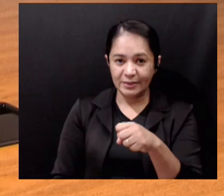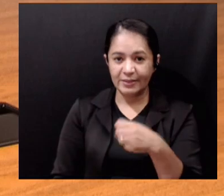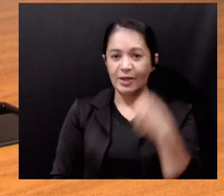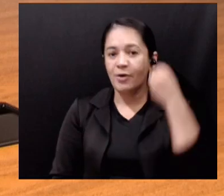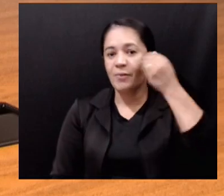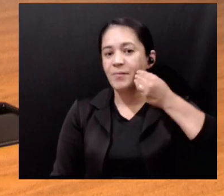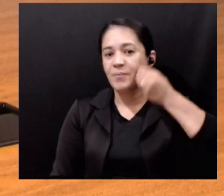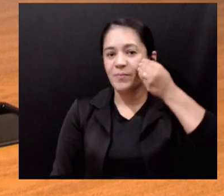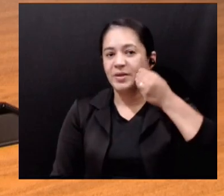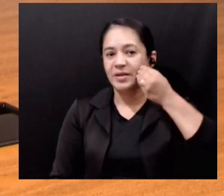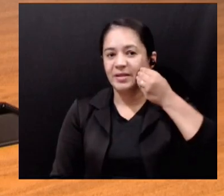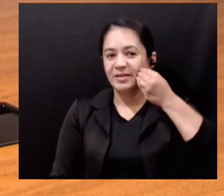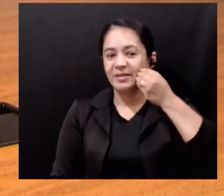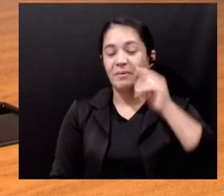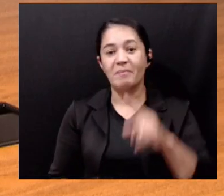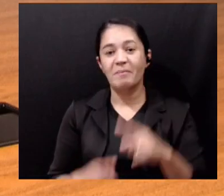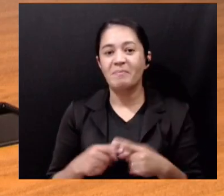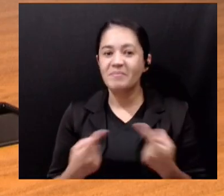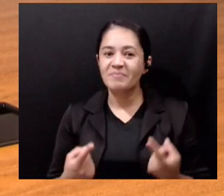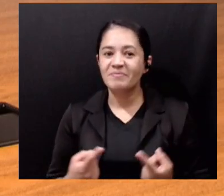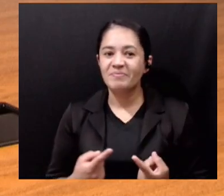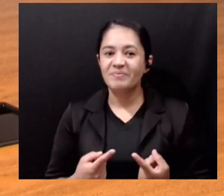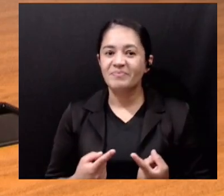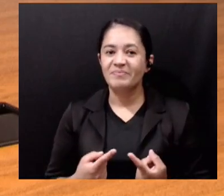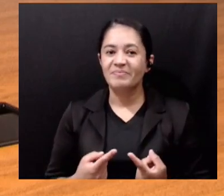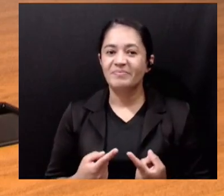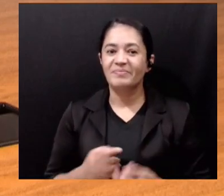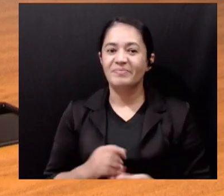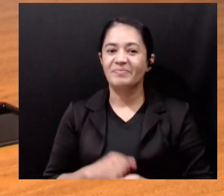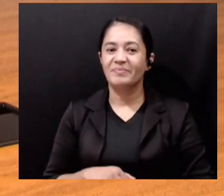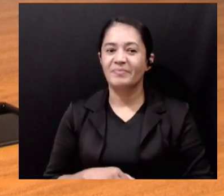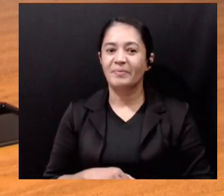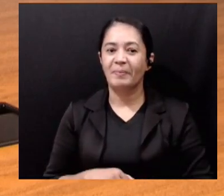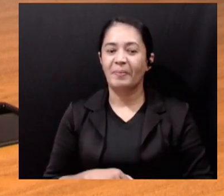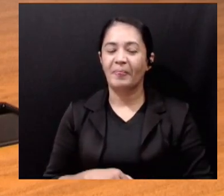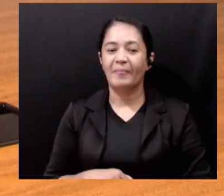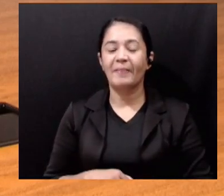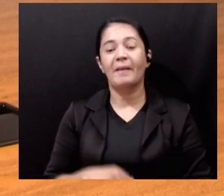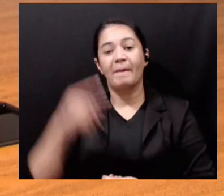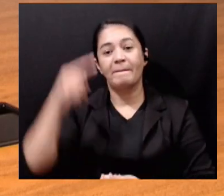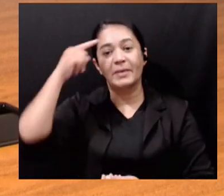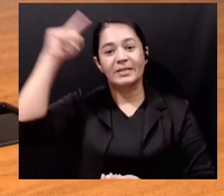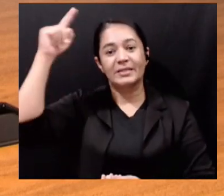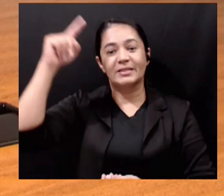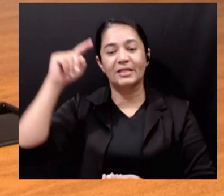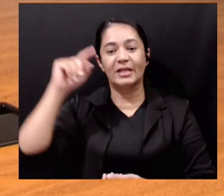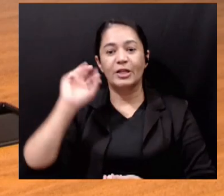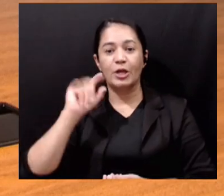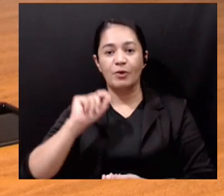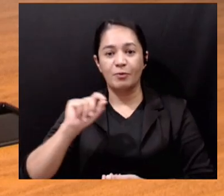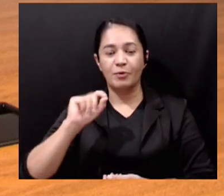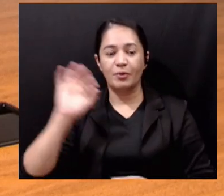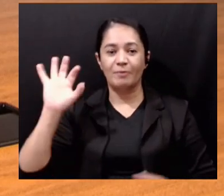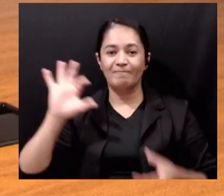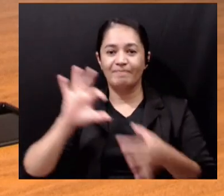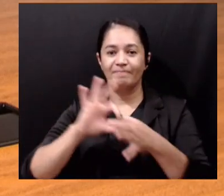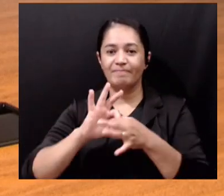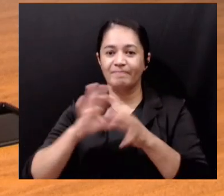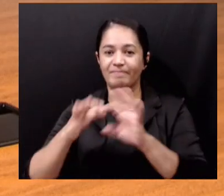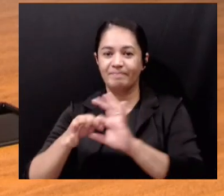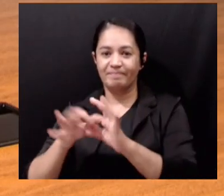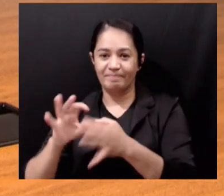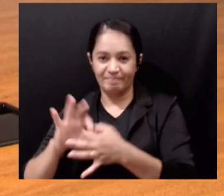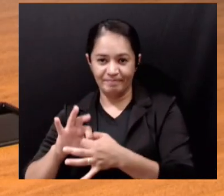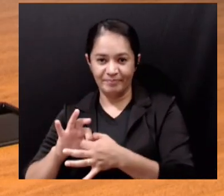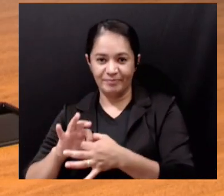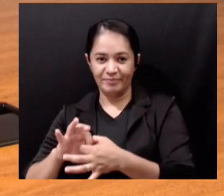anterior, mas não diria que... Bom, então a ideia foi justamente conectar, não é? Fazer um museu virtual que conectasse